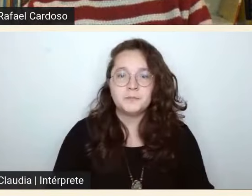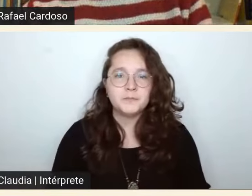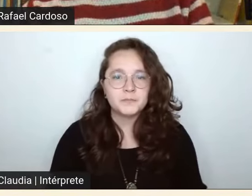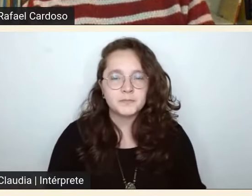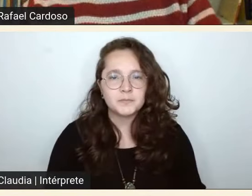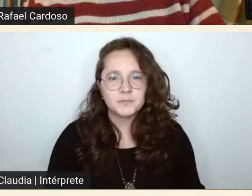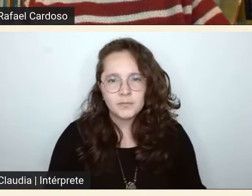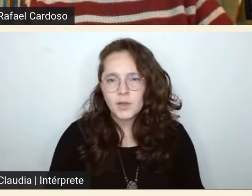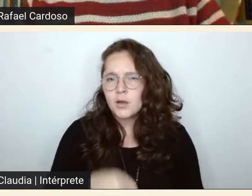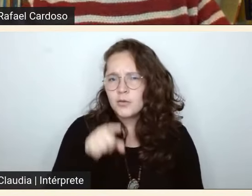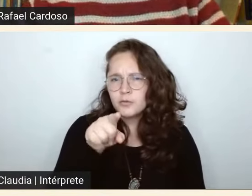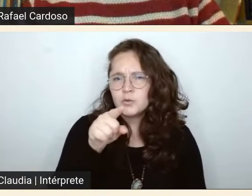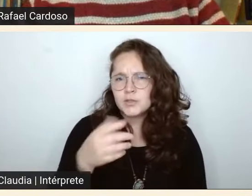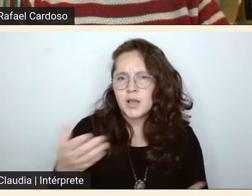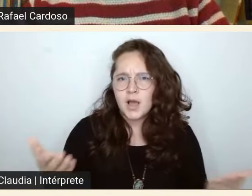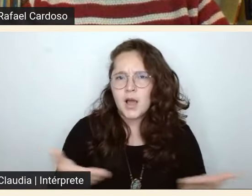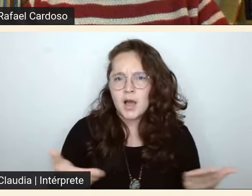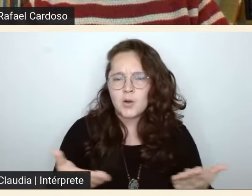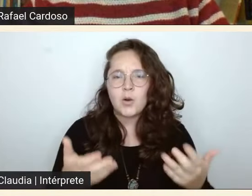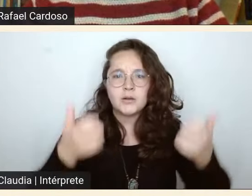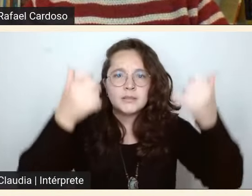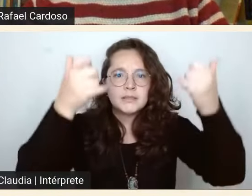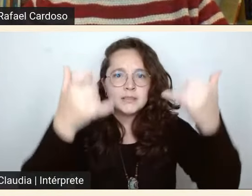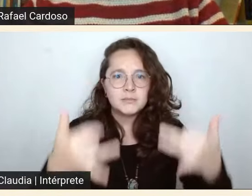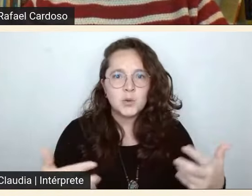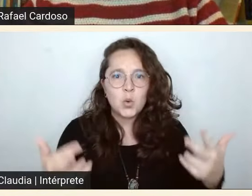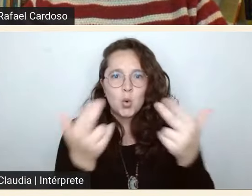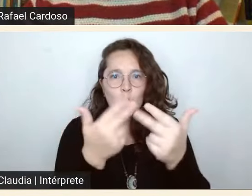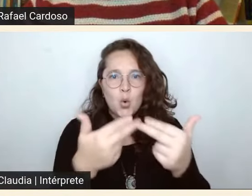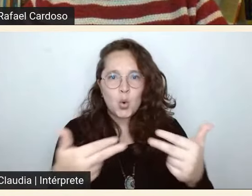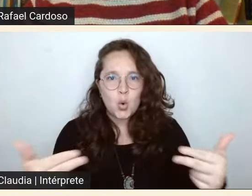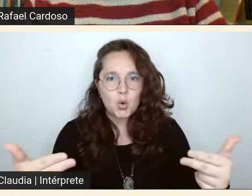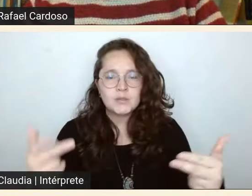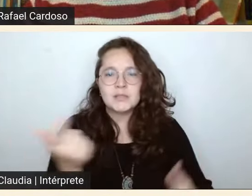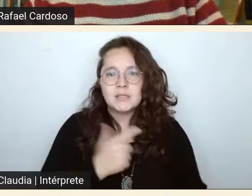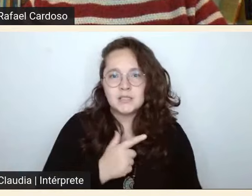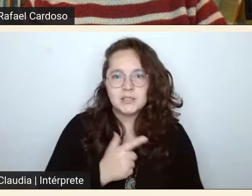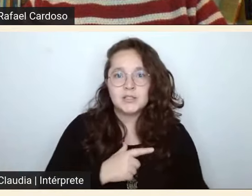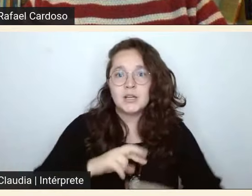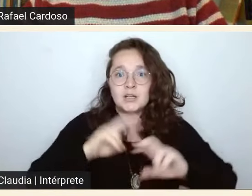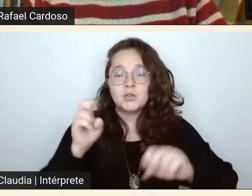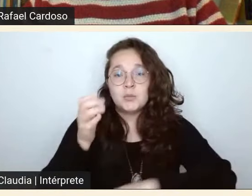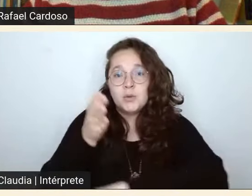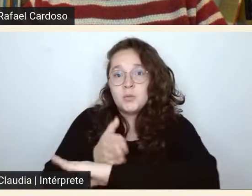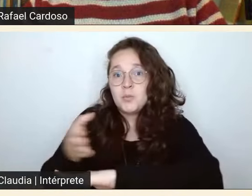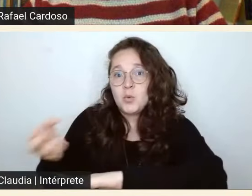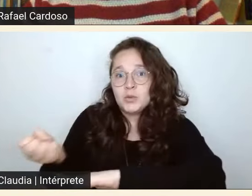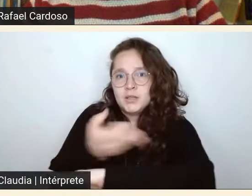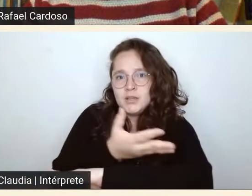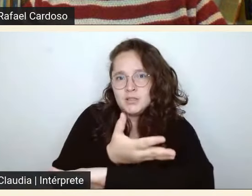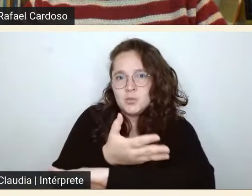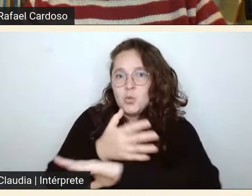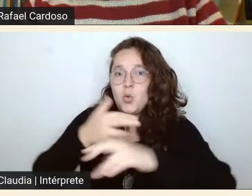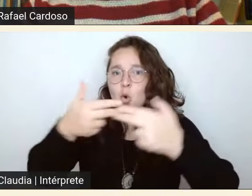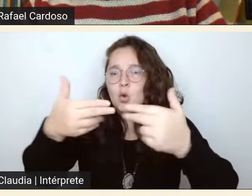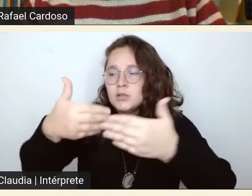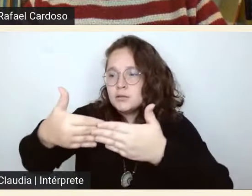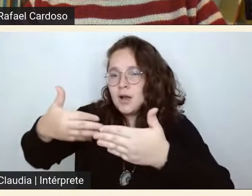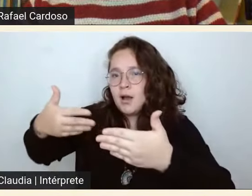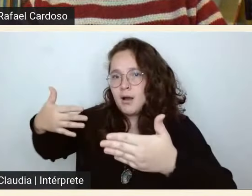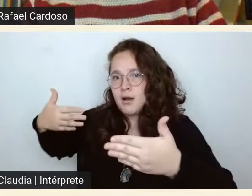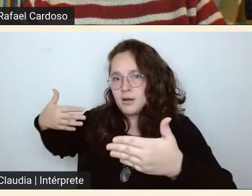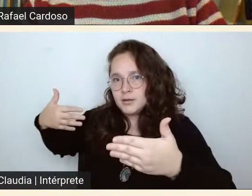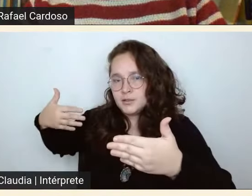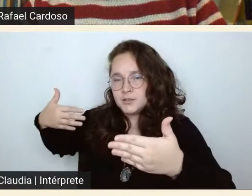você trouxe alguns pontos de continuidade do modernismo com aquilo que o precedeu. Pode explorar